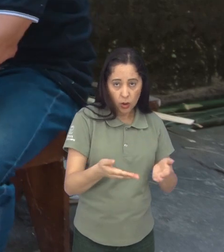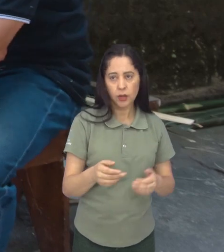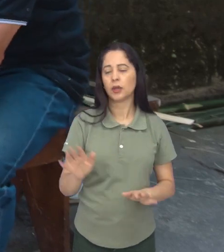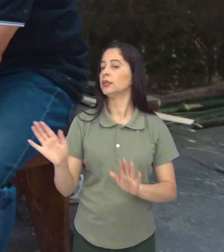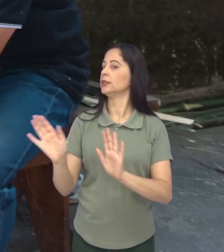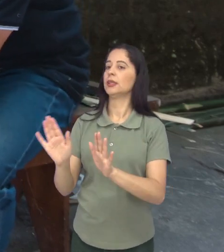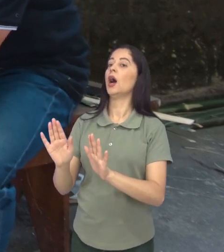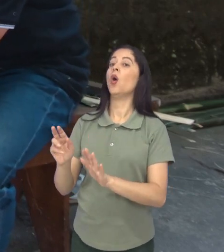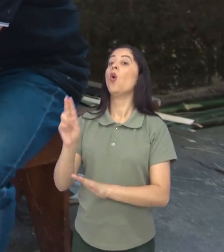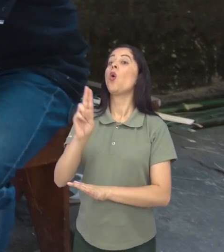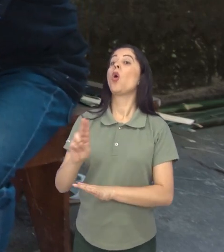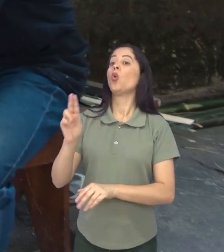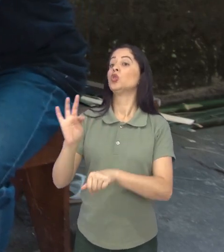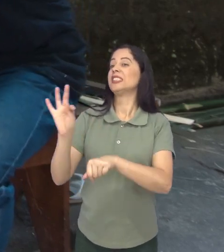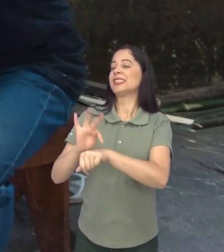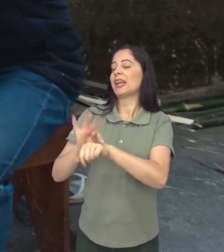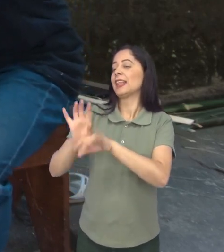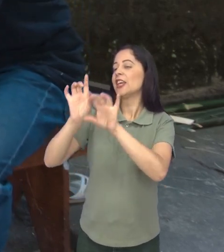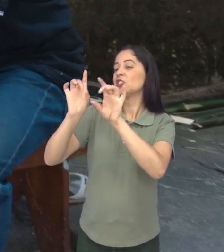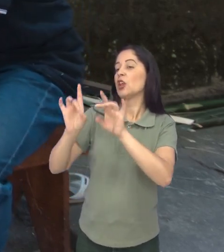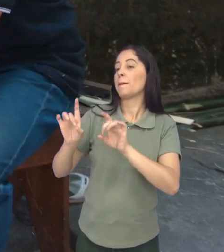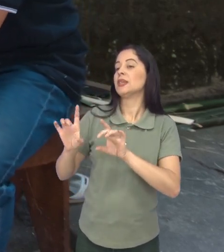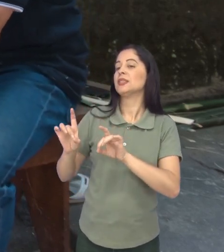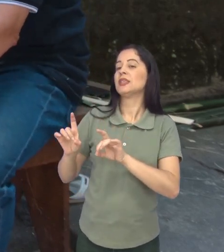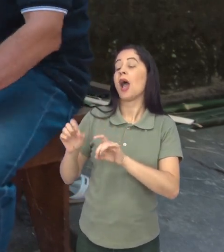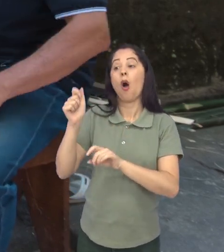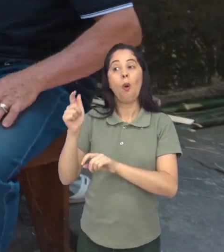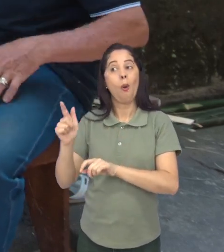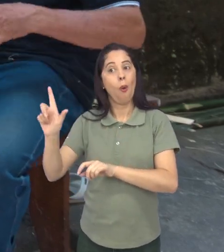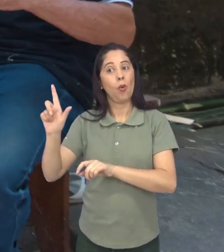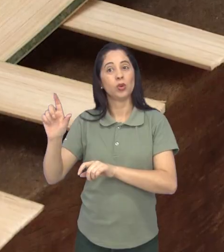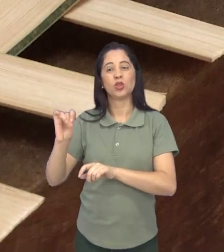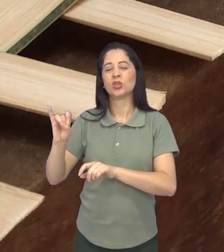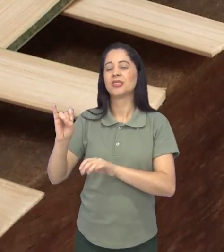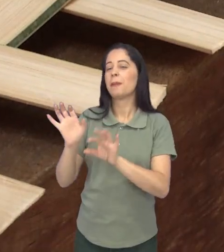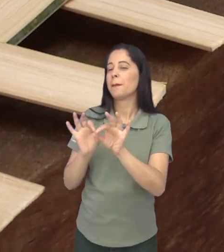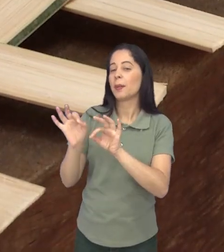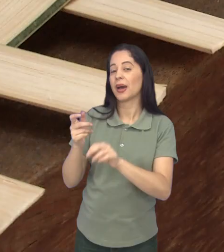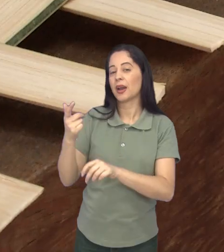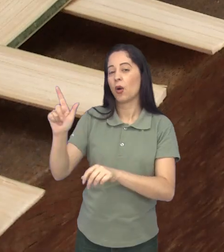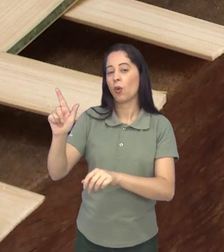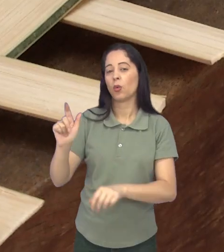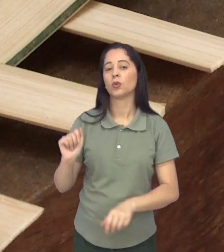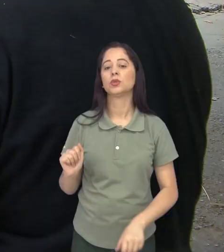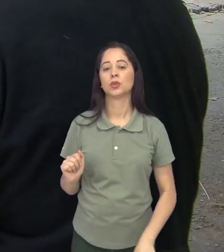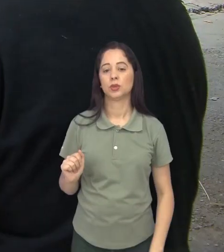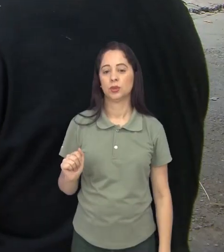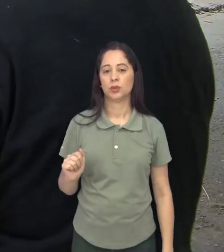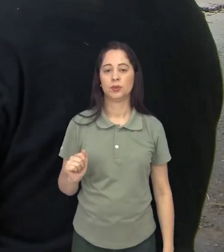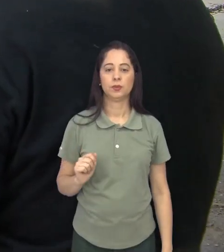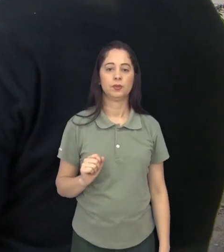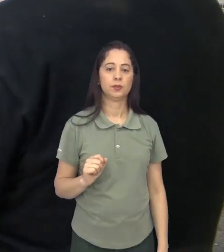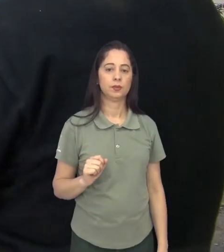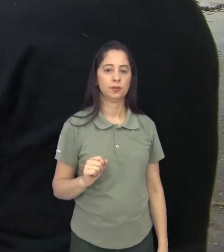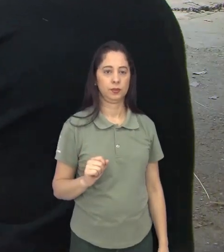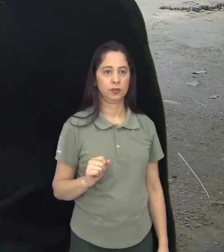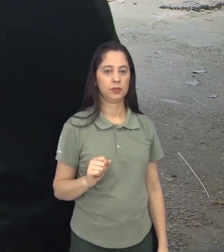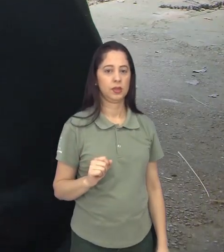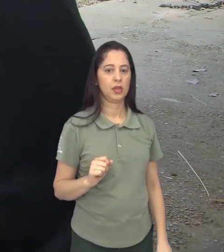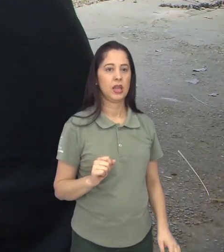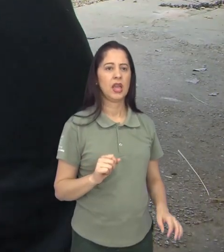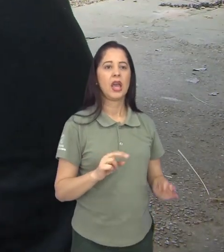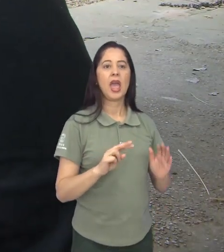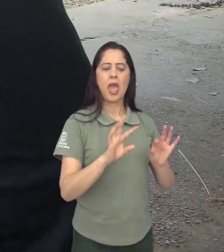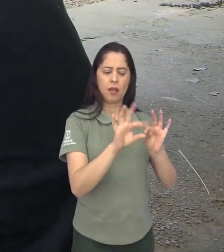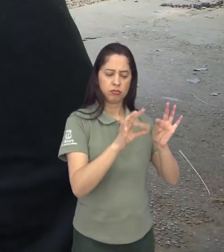Não. São todas as outras peças. É o chamado amarrio. Sim.